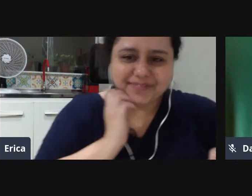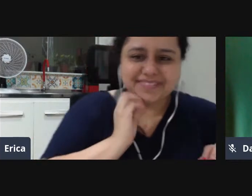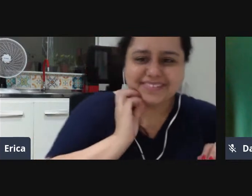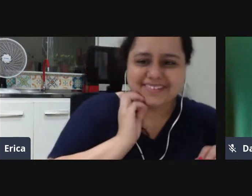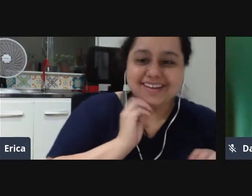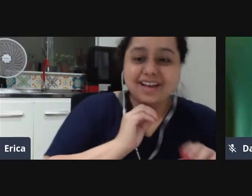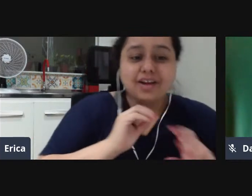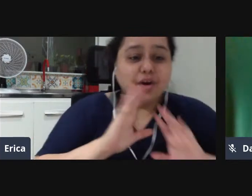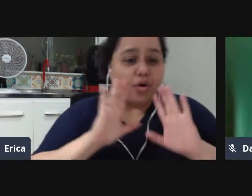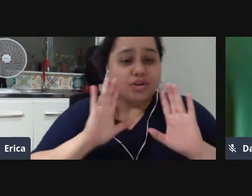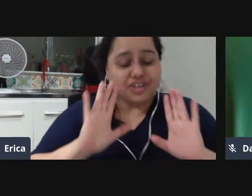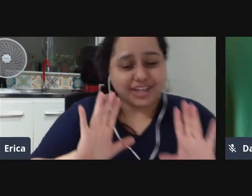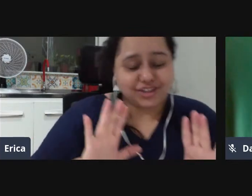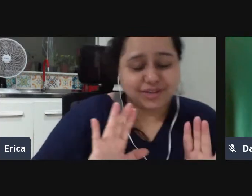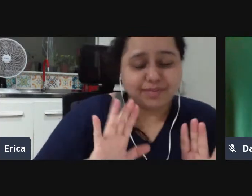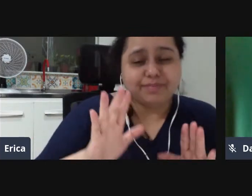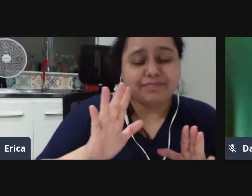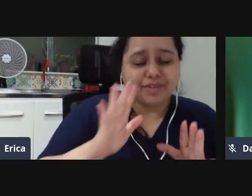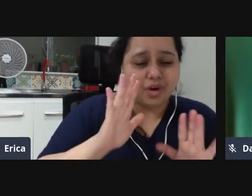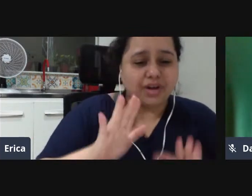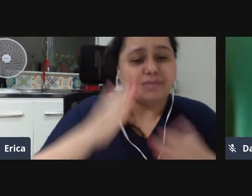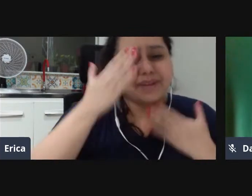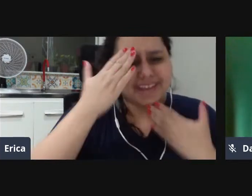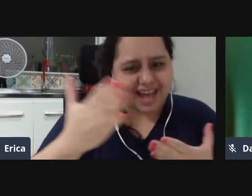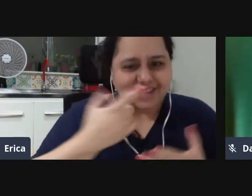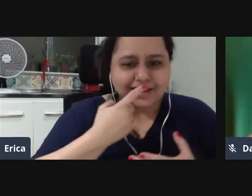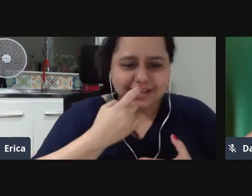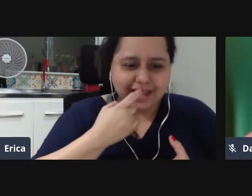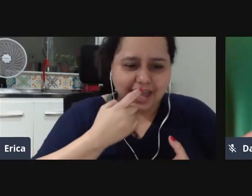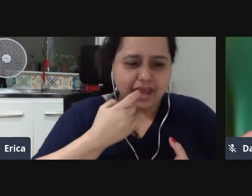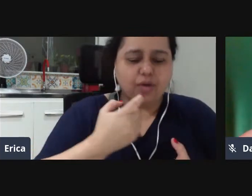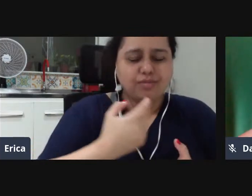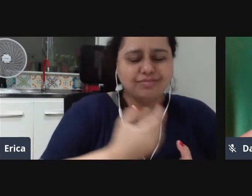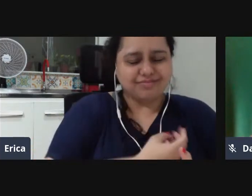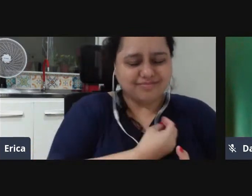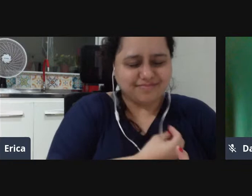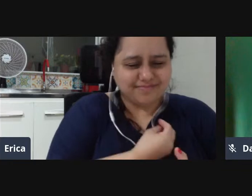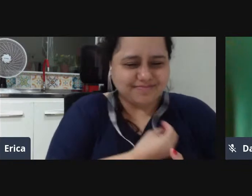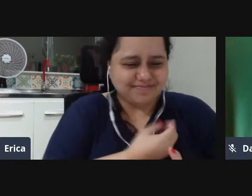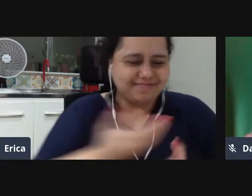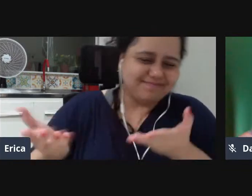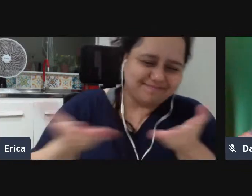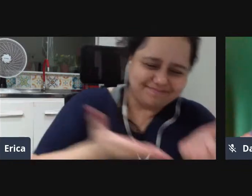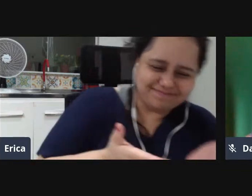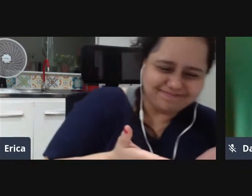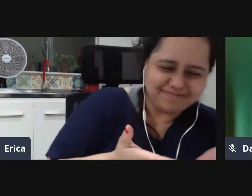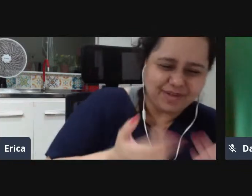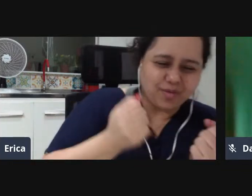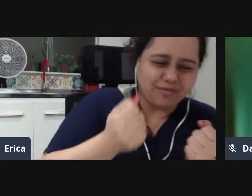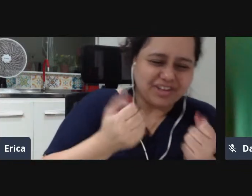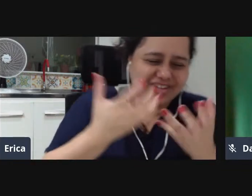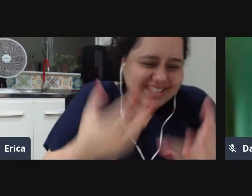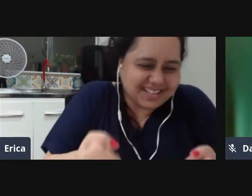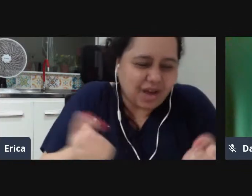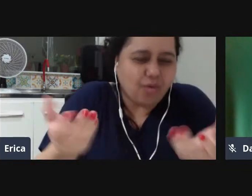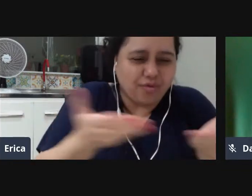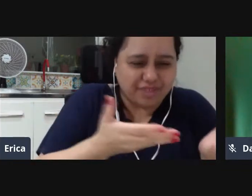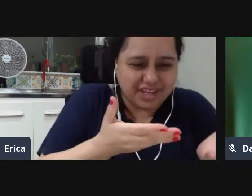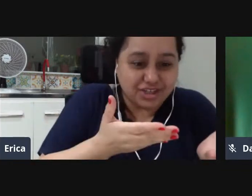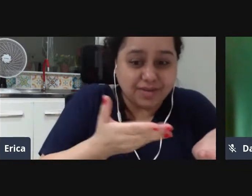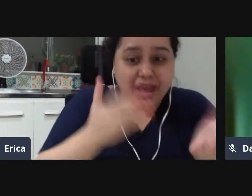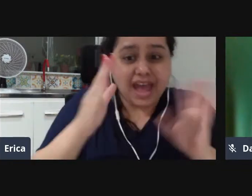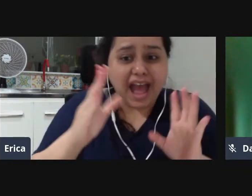Pronto. Oi, gente. Olha, obrigada, Daniel, pelo convite, aceitar